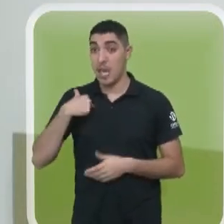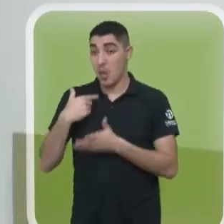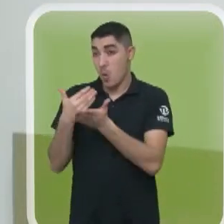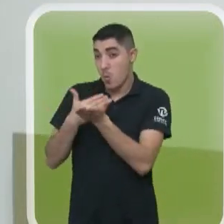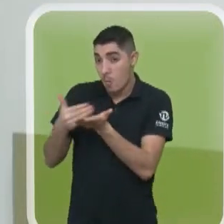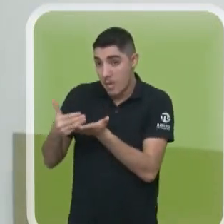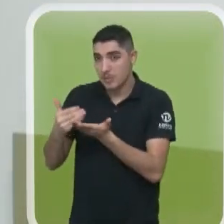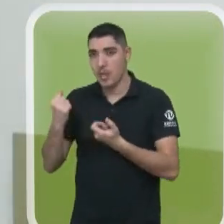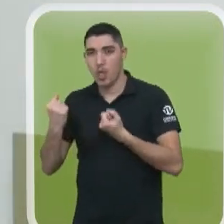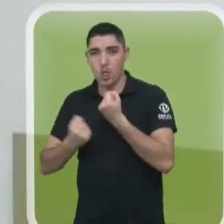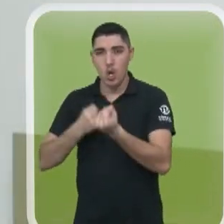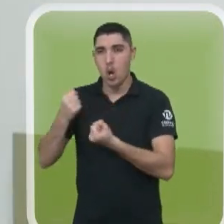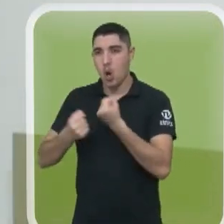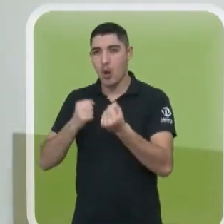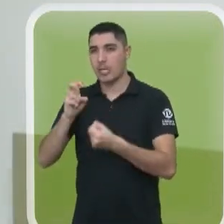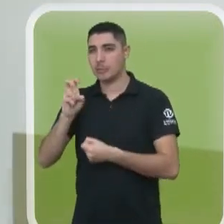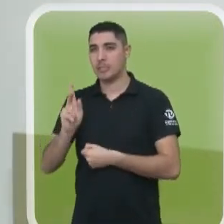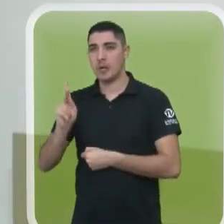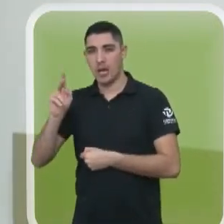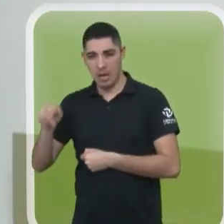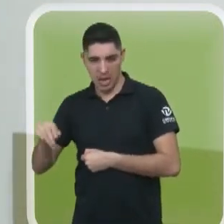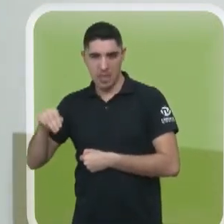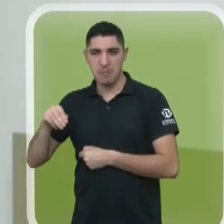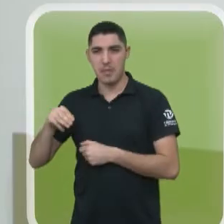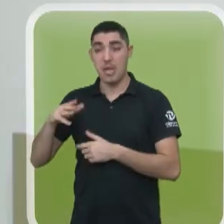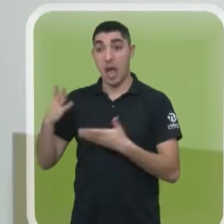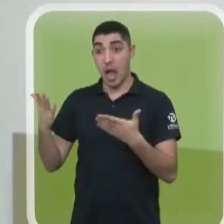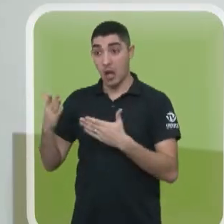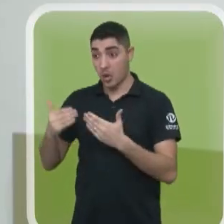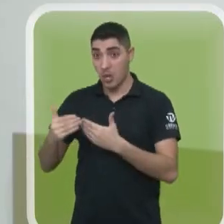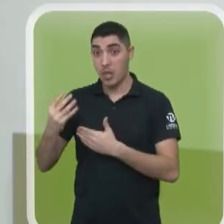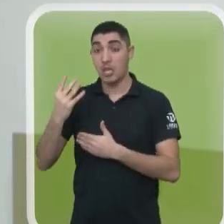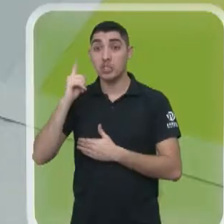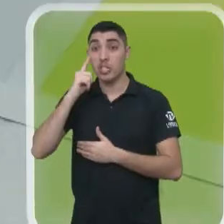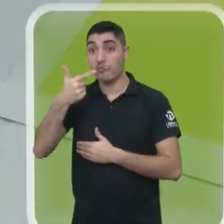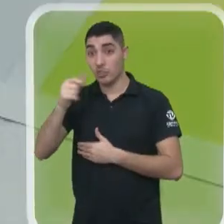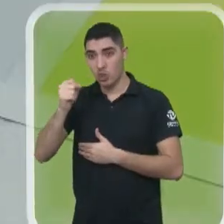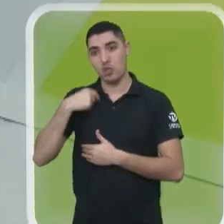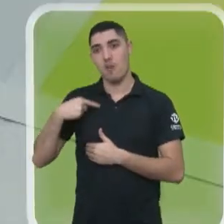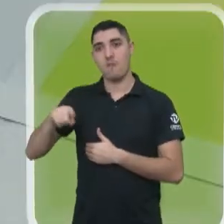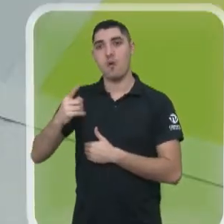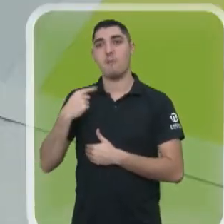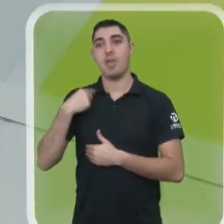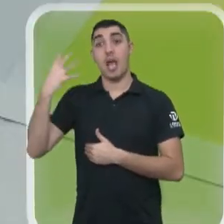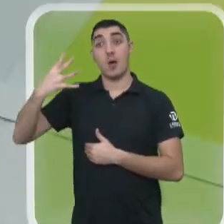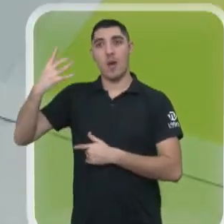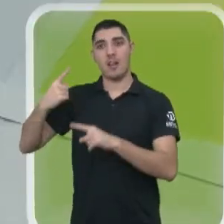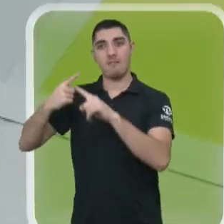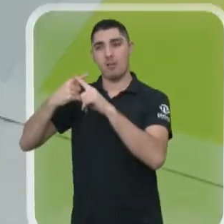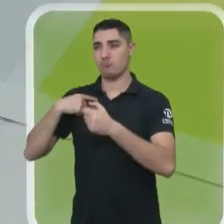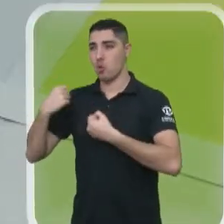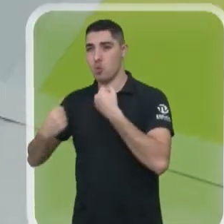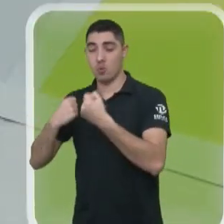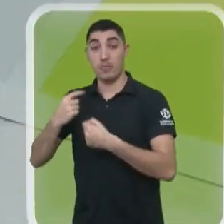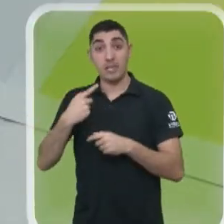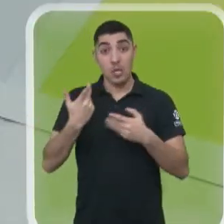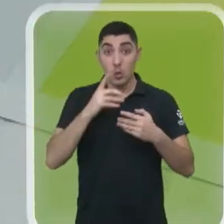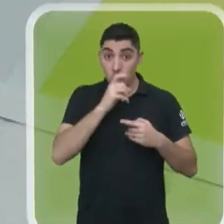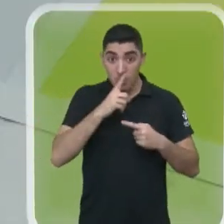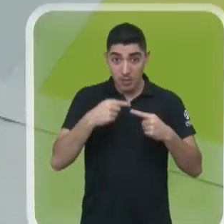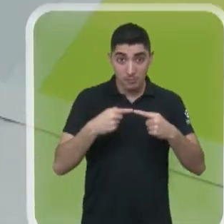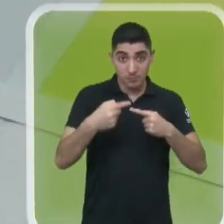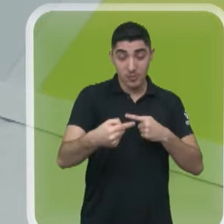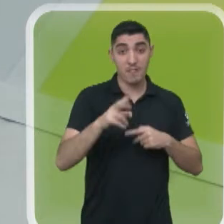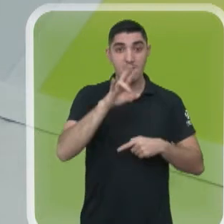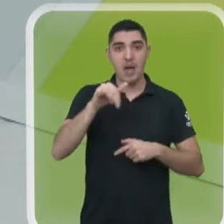correr fazer prova de 5km ou para minha quarta prova no dia 28 Olha que beleza e o dia21 para o próximo domingo acontece a corrida